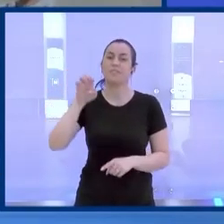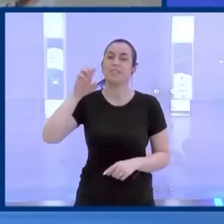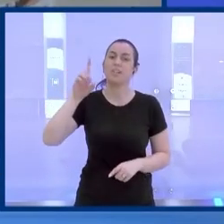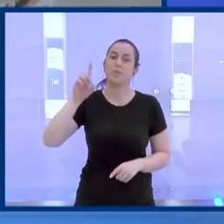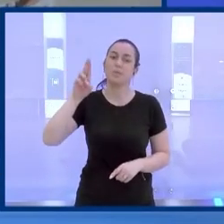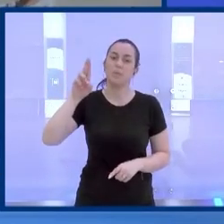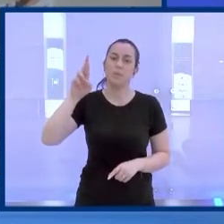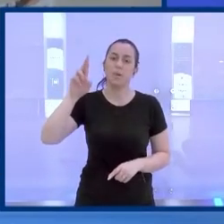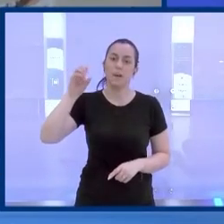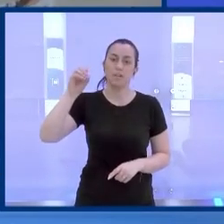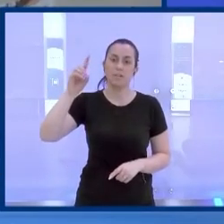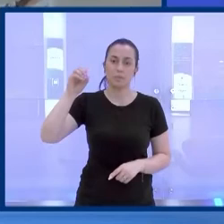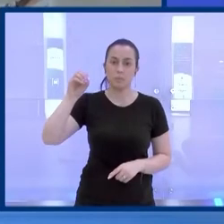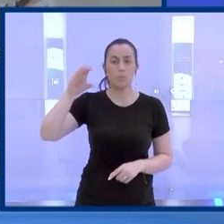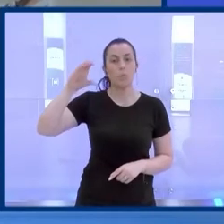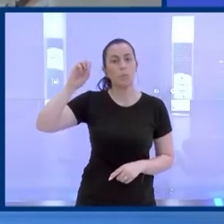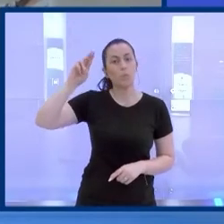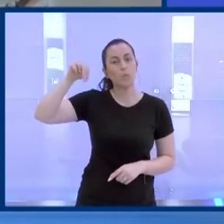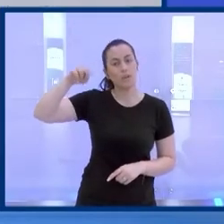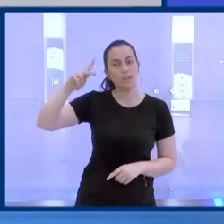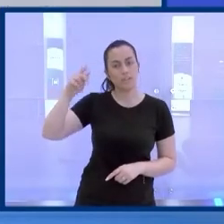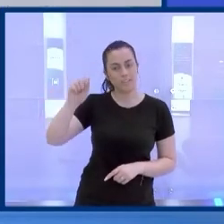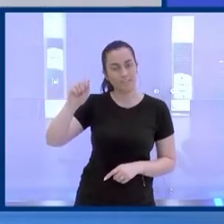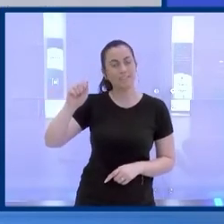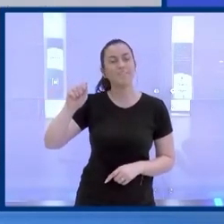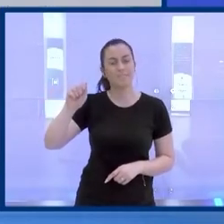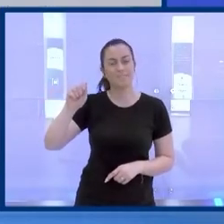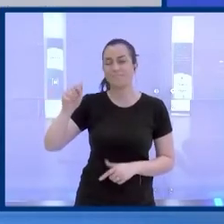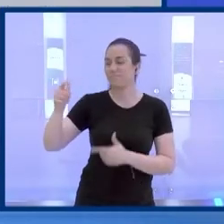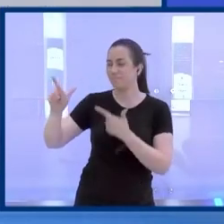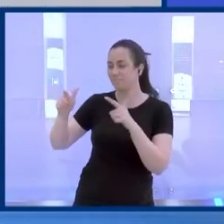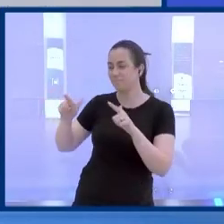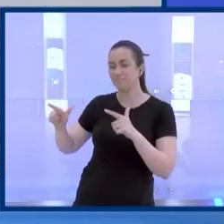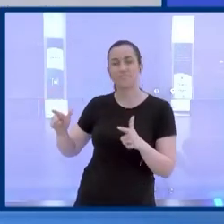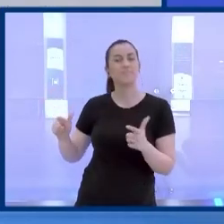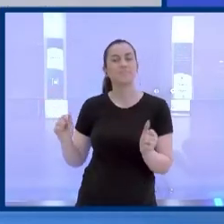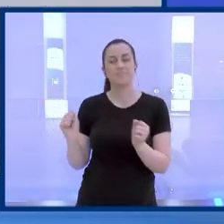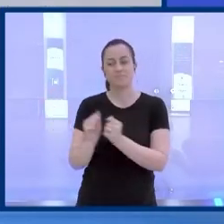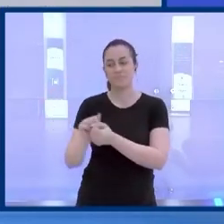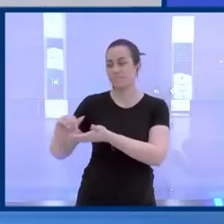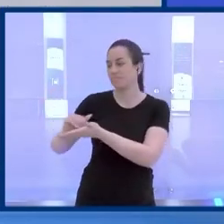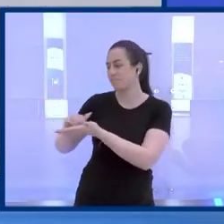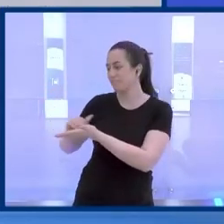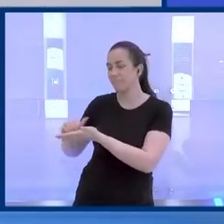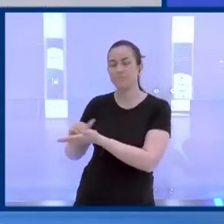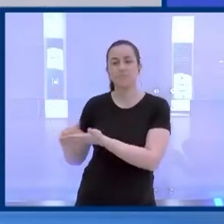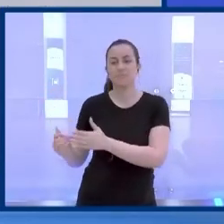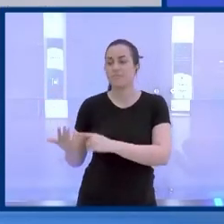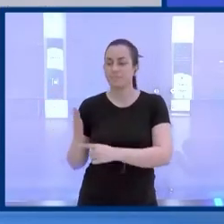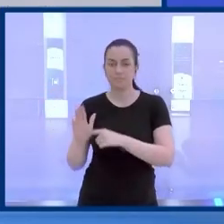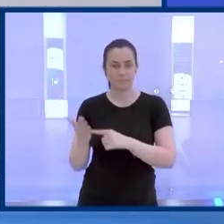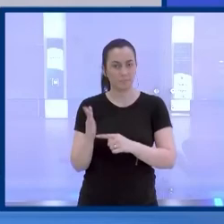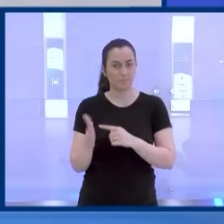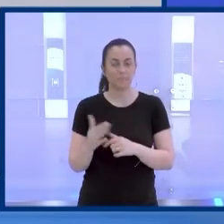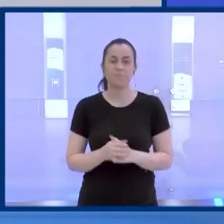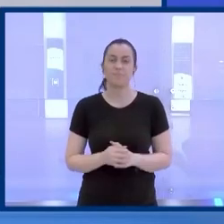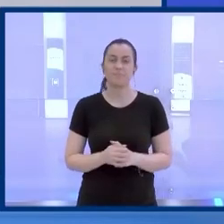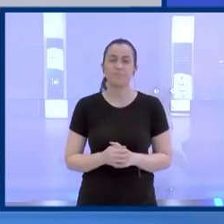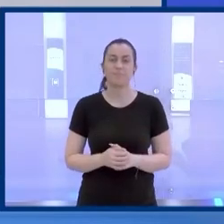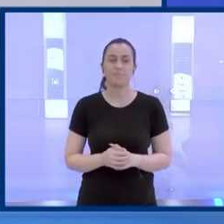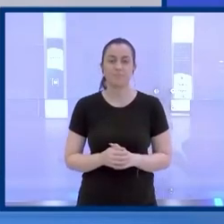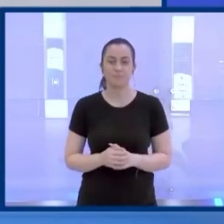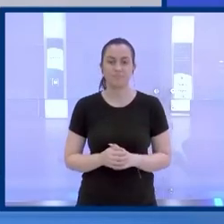Costa, e a sua equipe de procuradores, demais secretários, colaboradores do Estado,